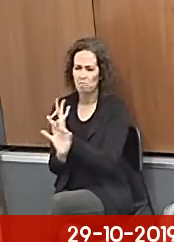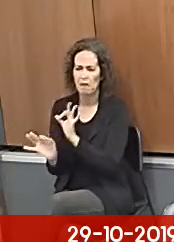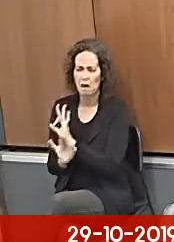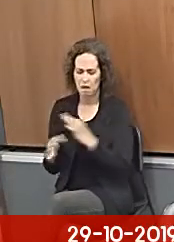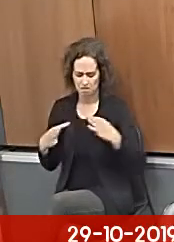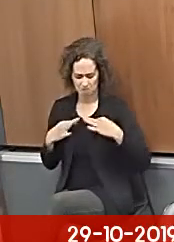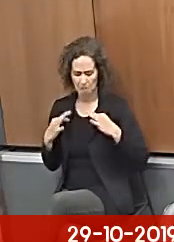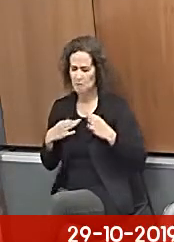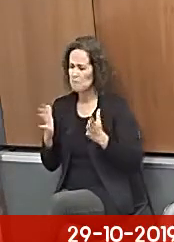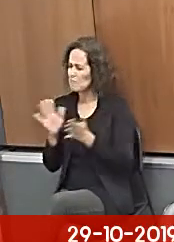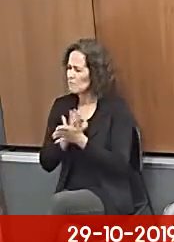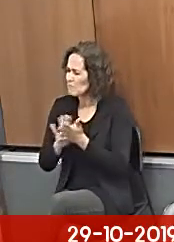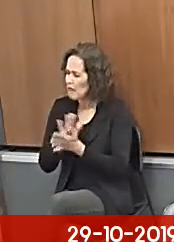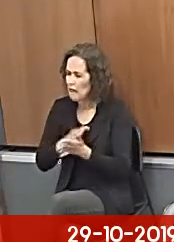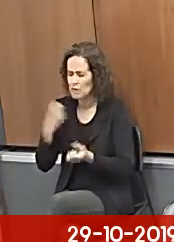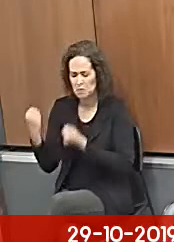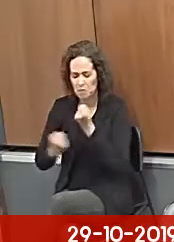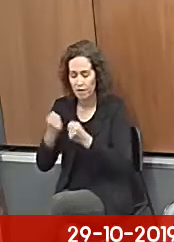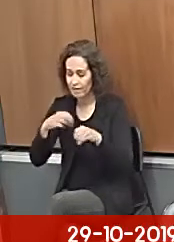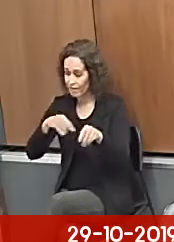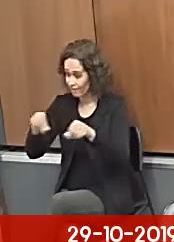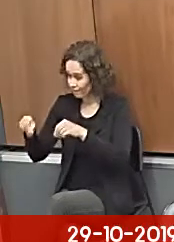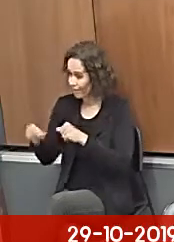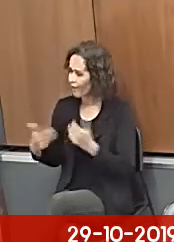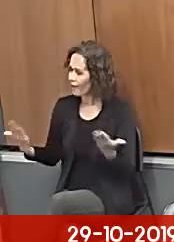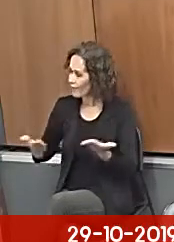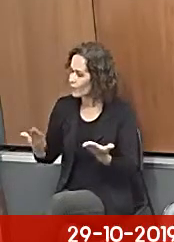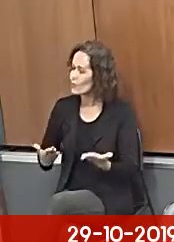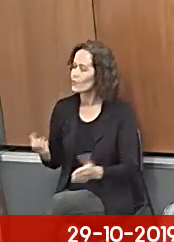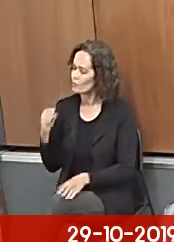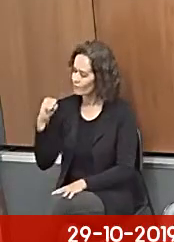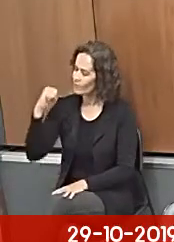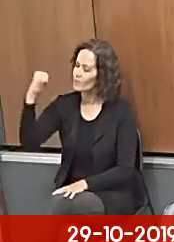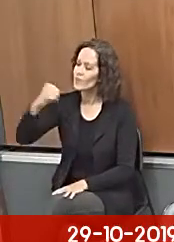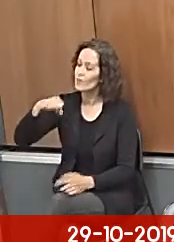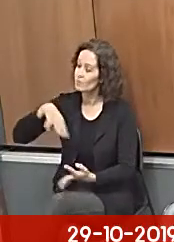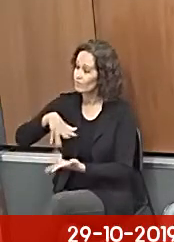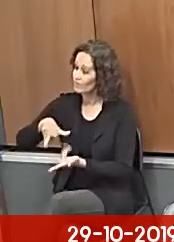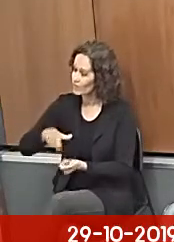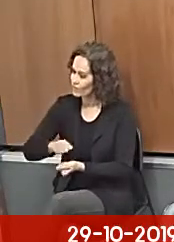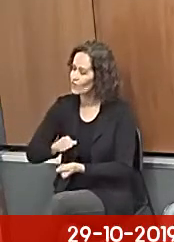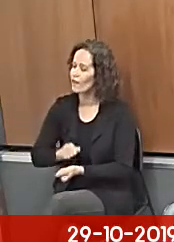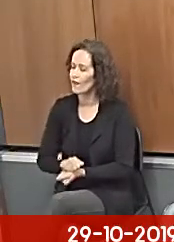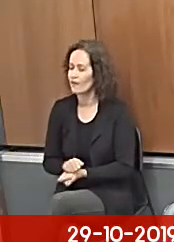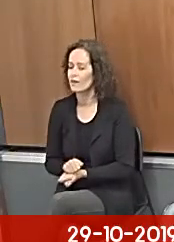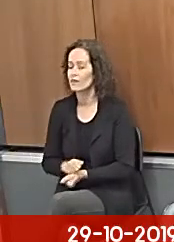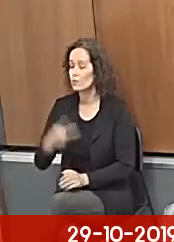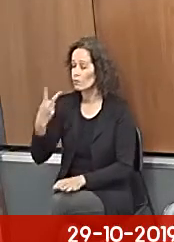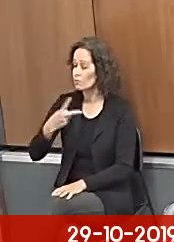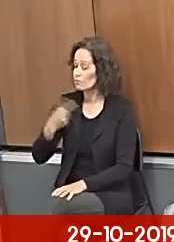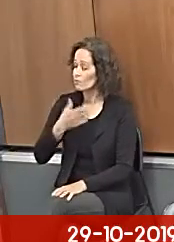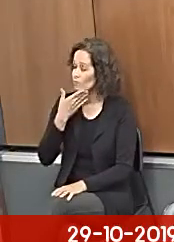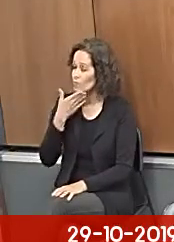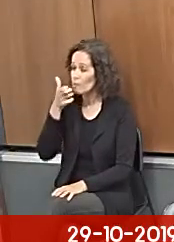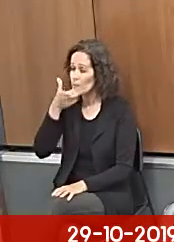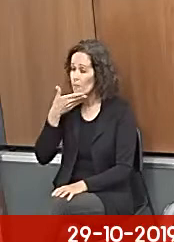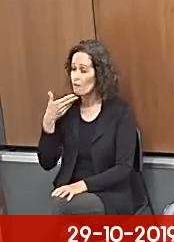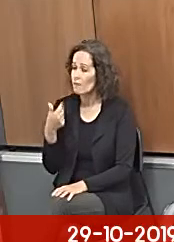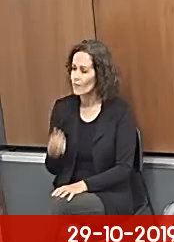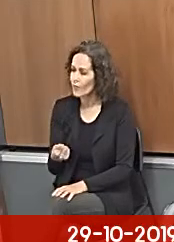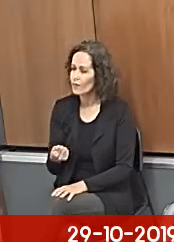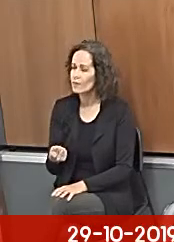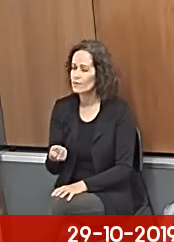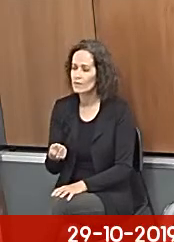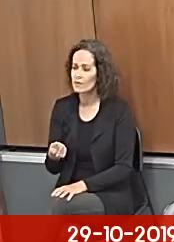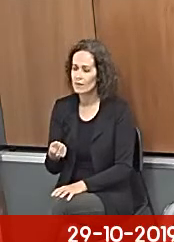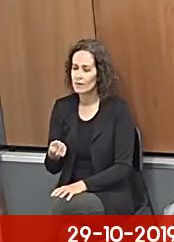uniforme, correndo no meio da terra. E hoje são os atuais campeões mundiais. E os dois melhores jogadores do mundo são da Angola,